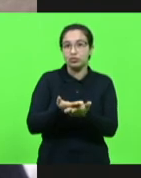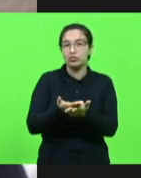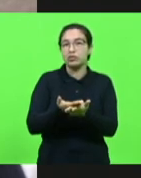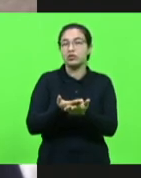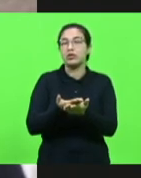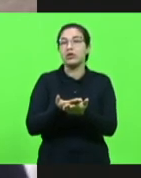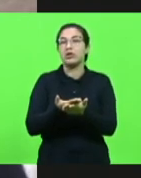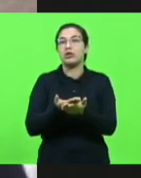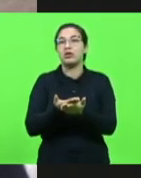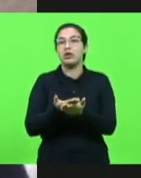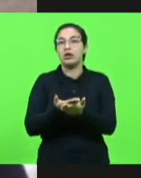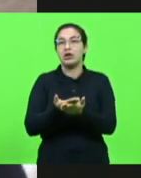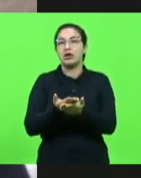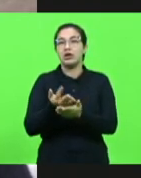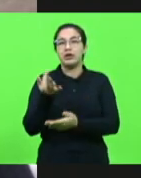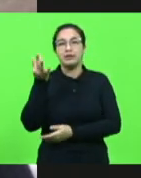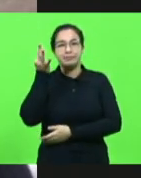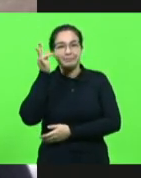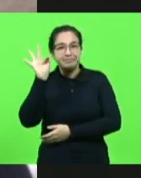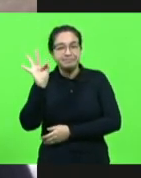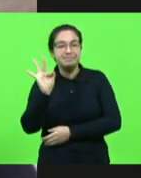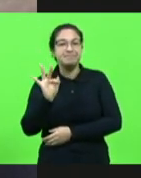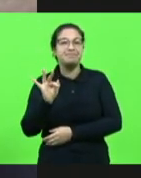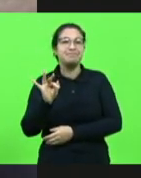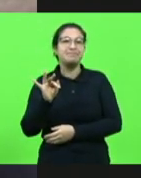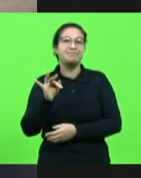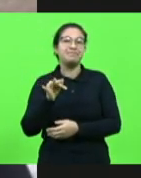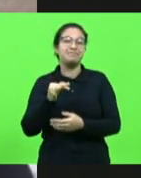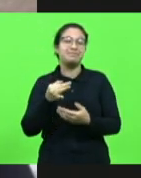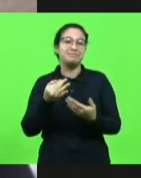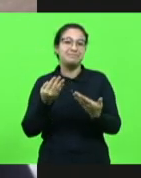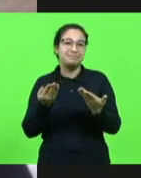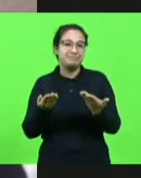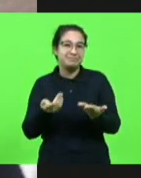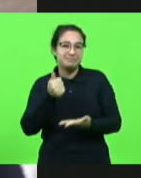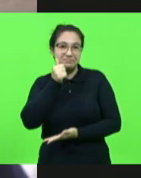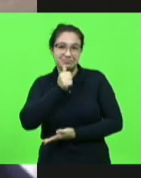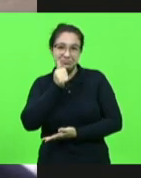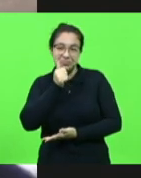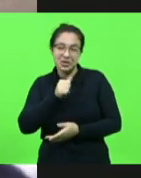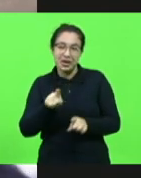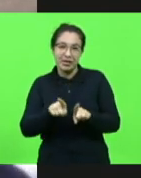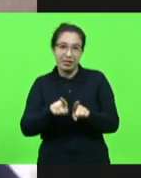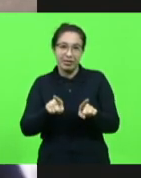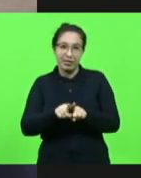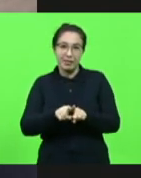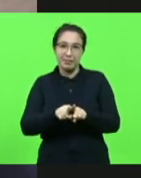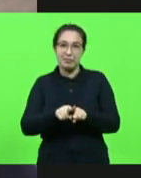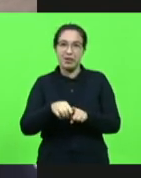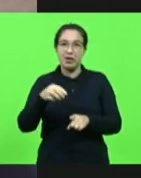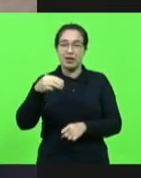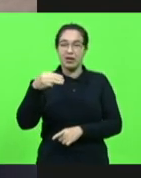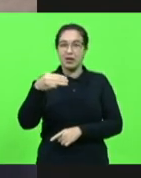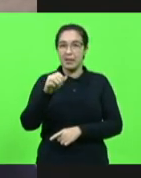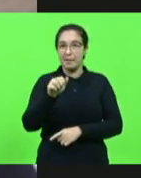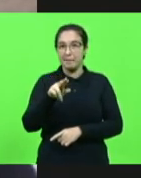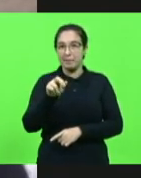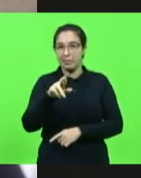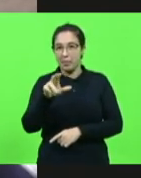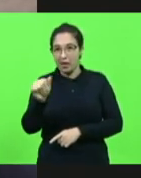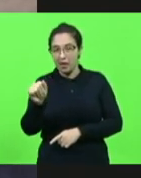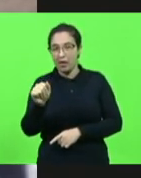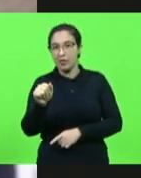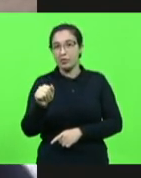na minha tese de doutorado, mulheres, como foi colocado aí, desde a Maura de Sena, enfim,